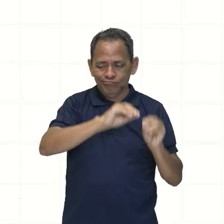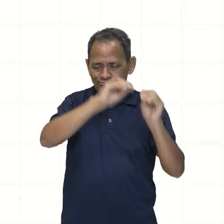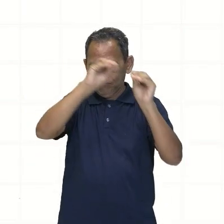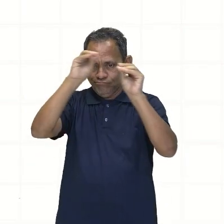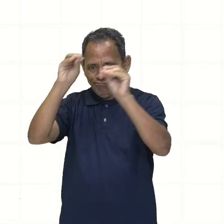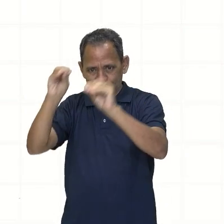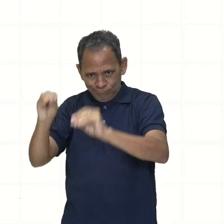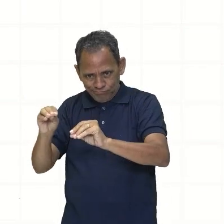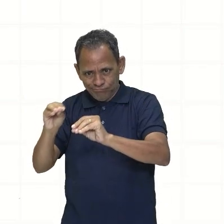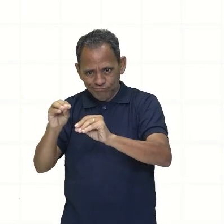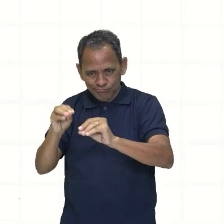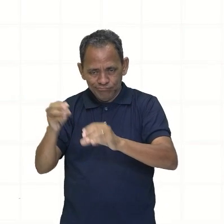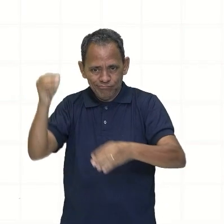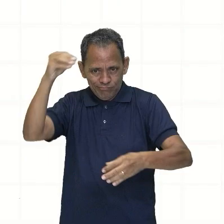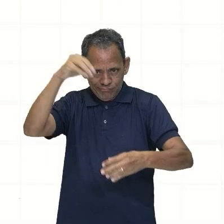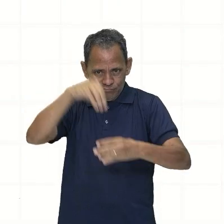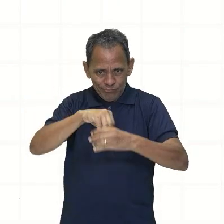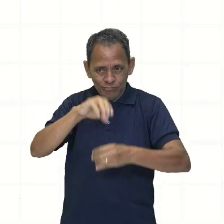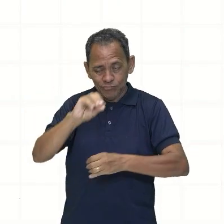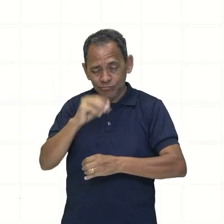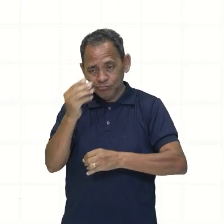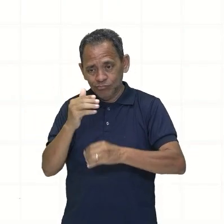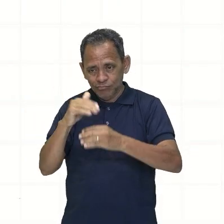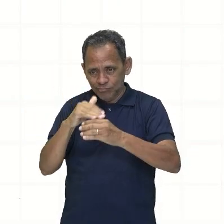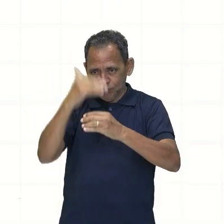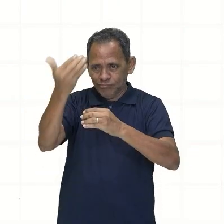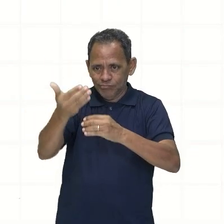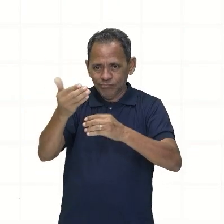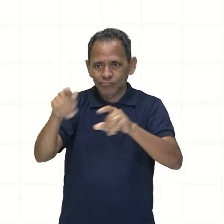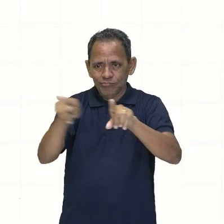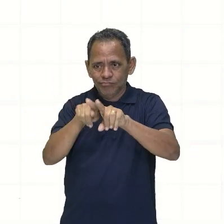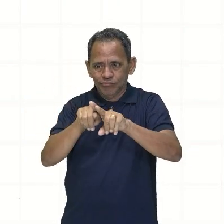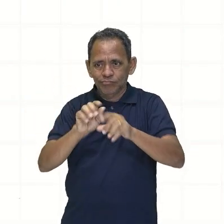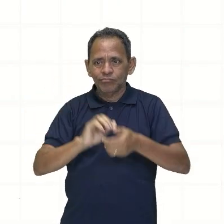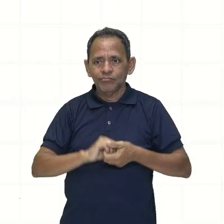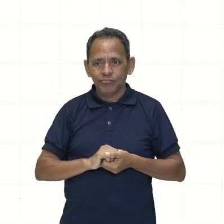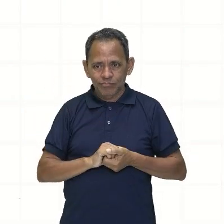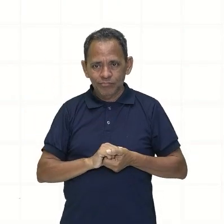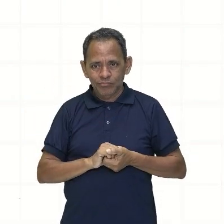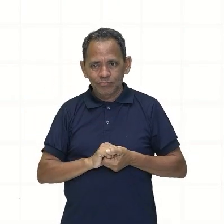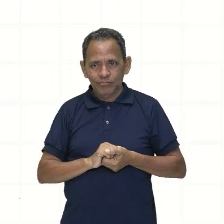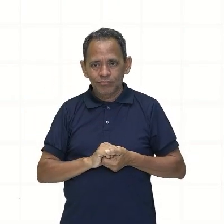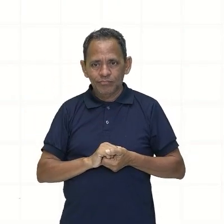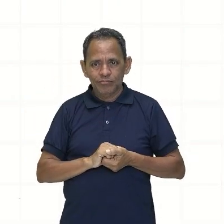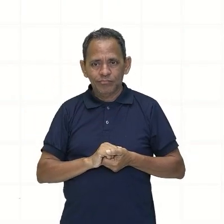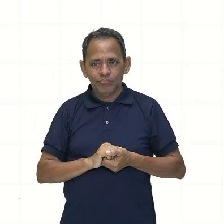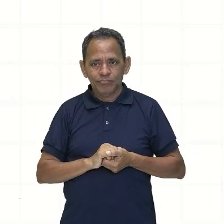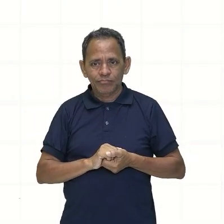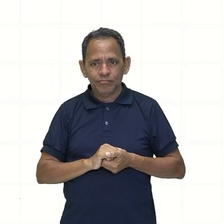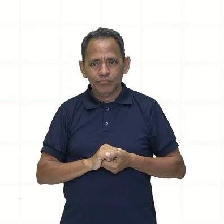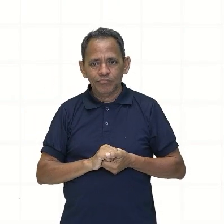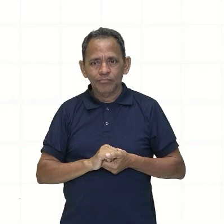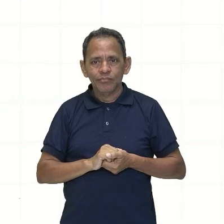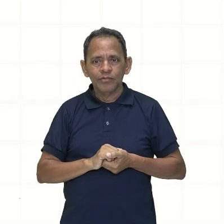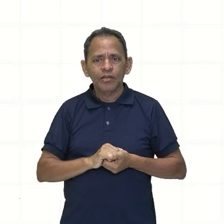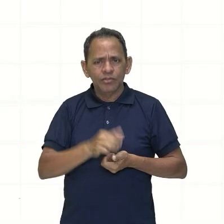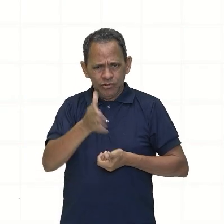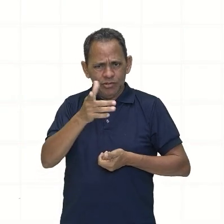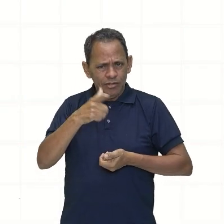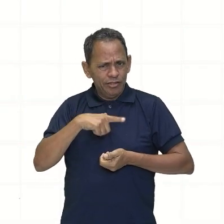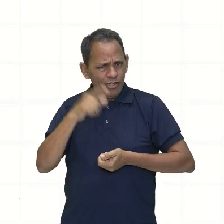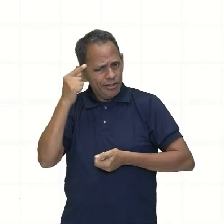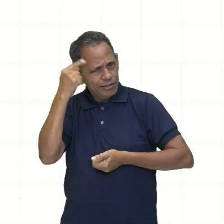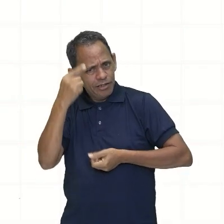movimento interno ou se ele vai ser aqui um movimento externo. E aí já dá para ter uma ideia, né,